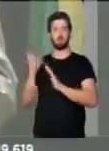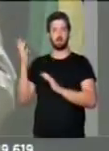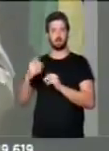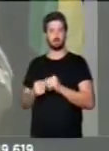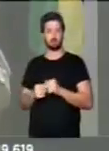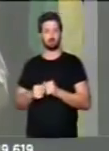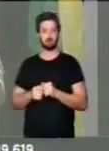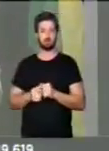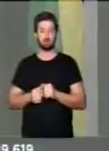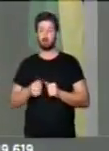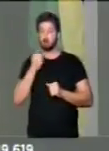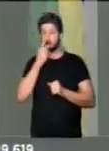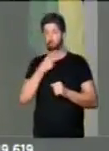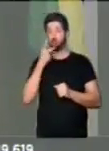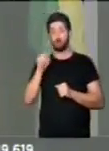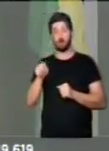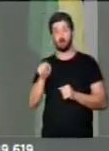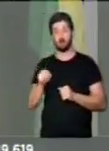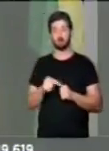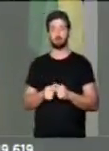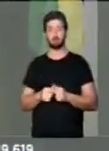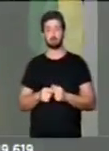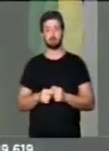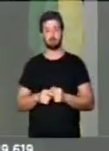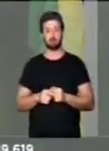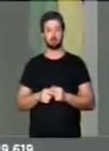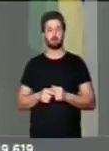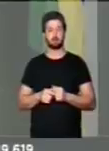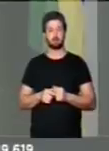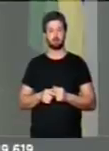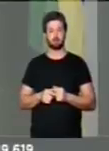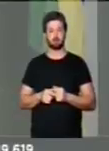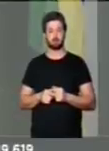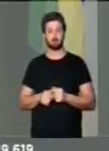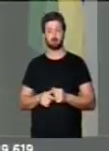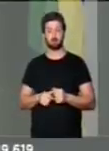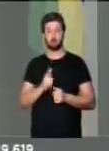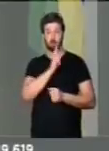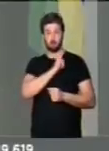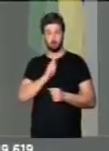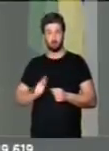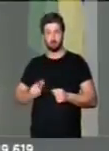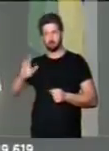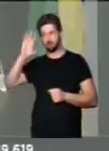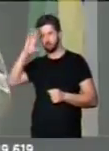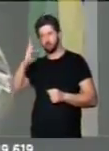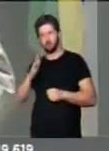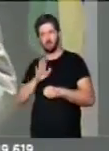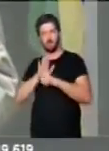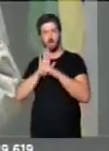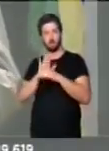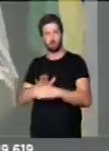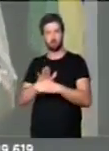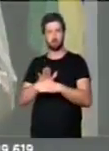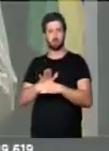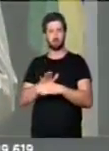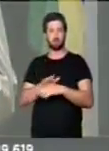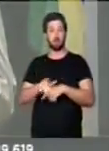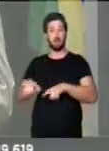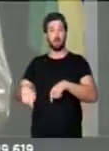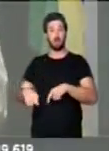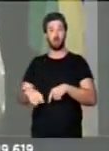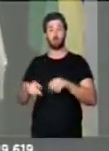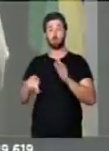É bom você ouvir isso, meus caros companheiros. O governo dando solução ao